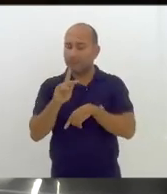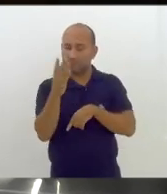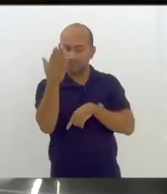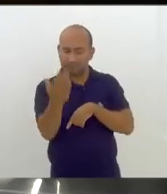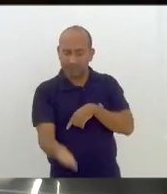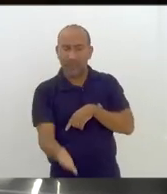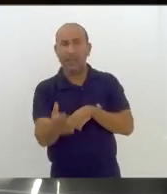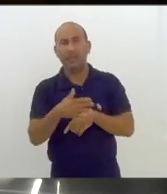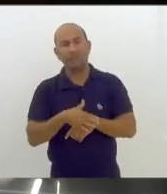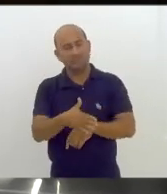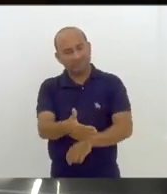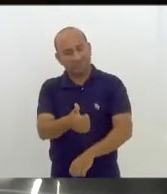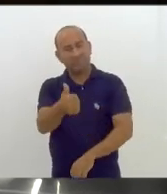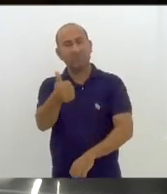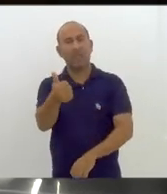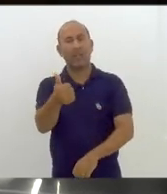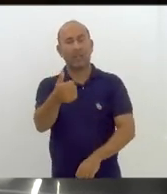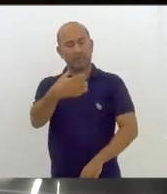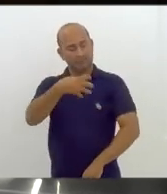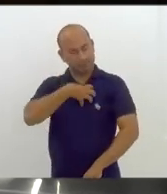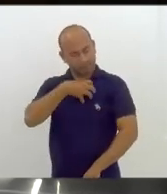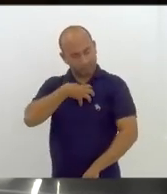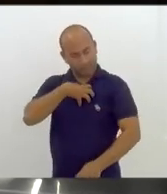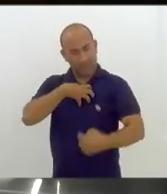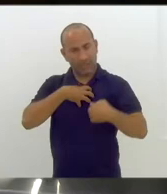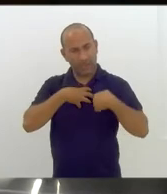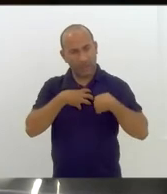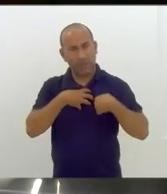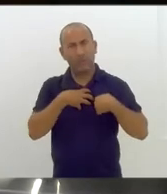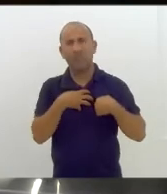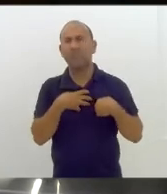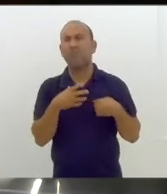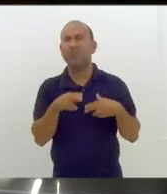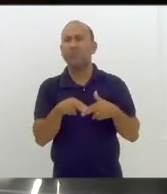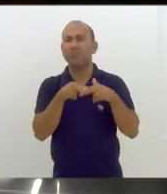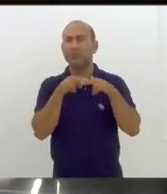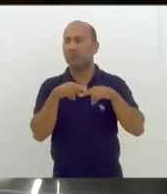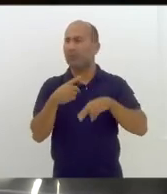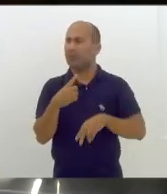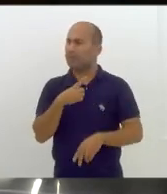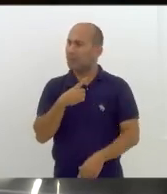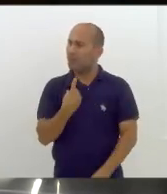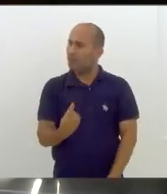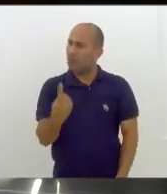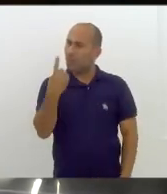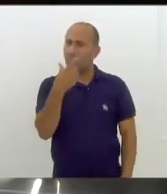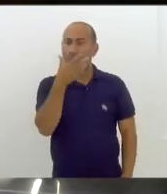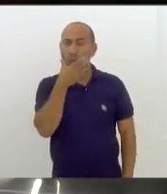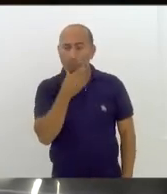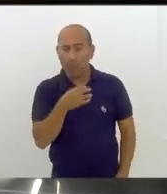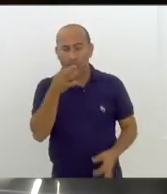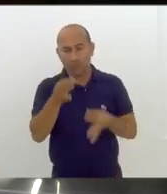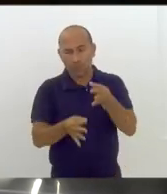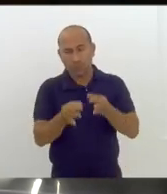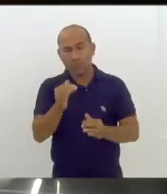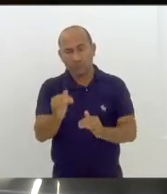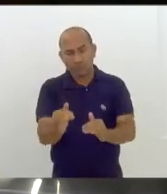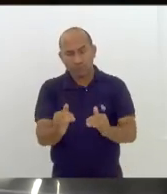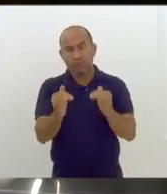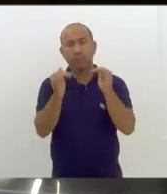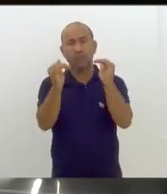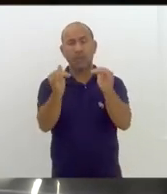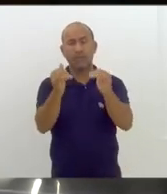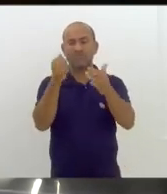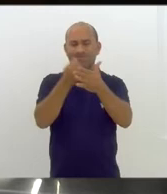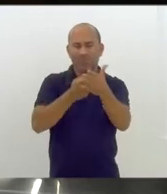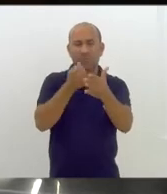dignifica, é um trabalho que eu me sinto assim, confortada por ter um homem, um juiz, um desembargador lutando